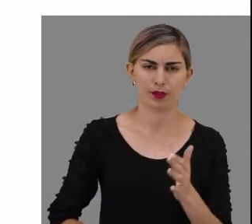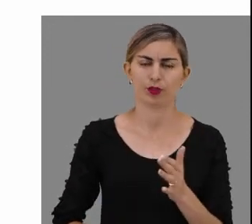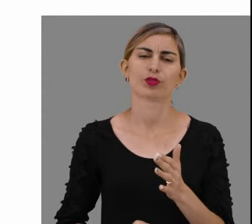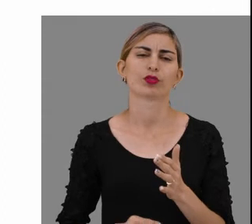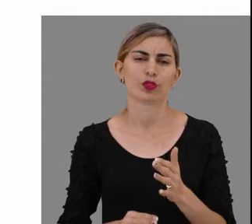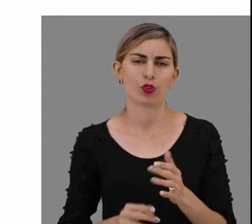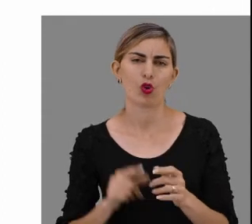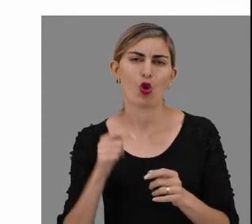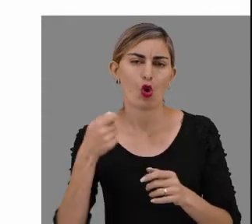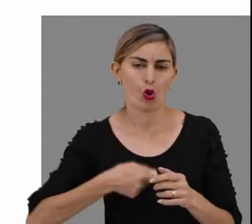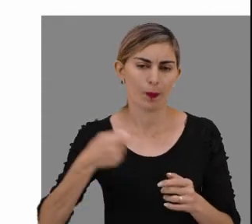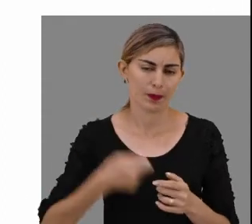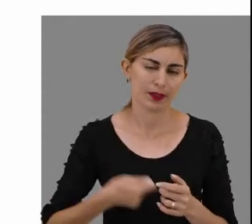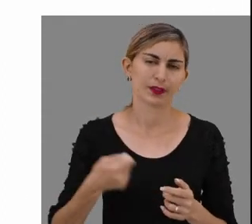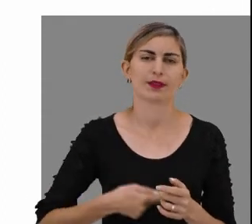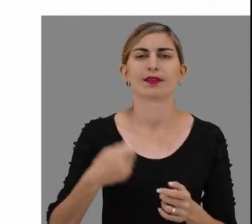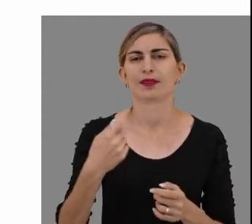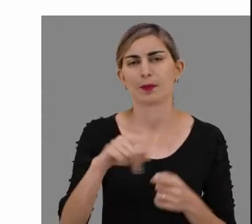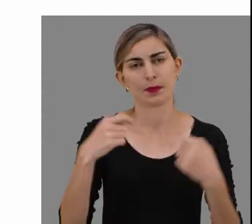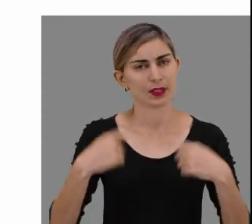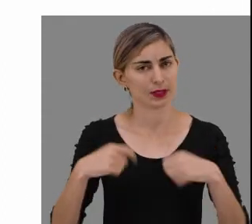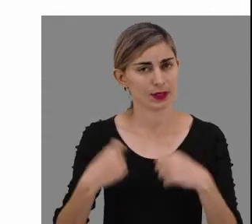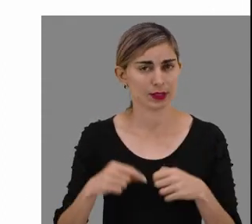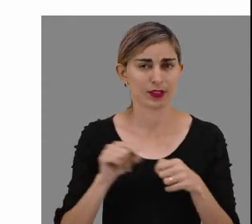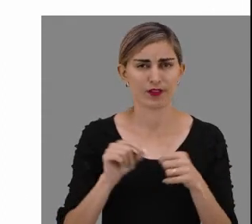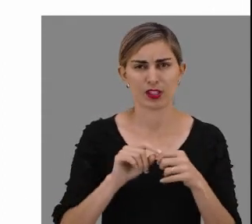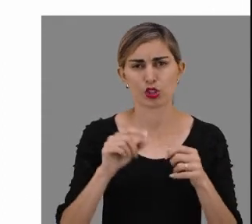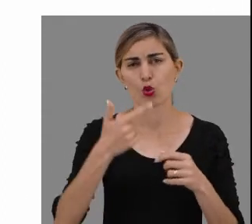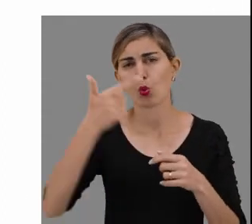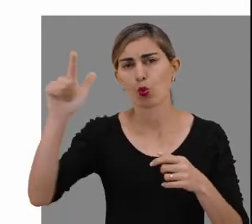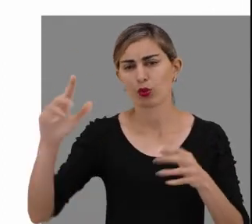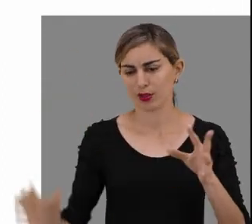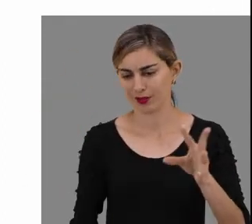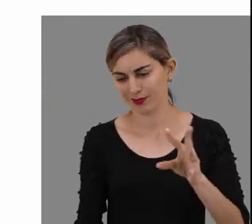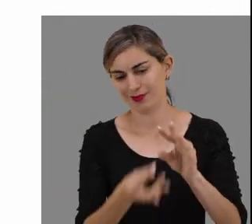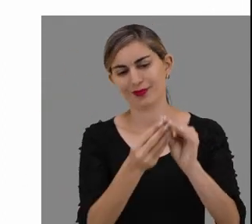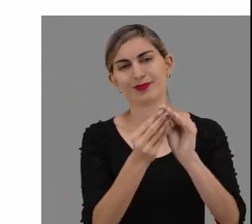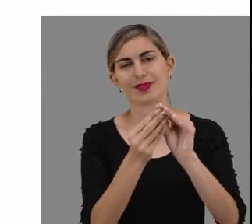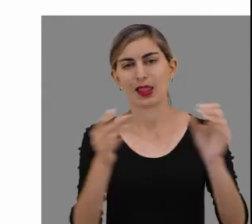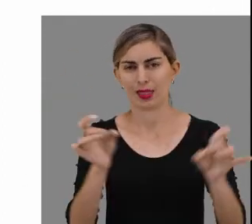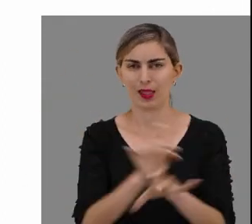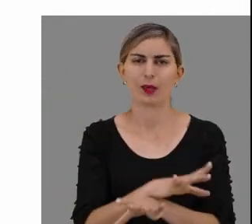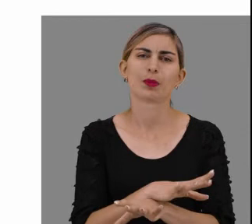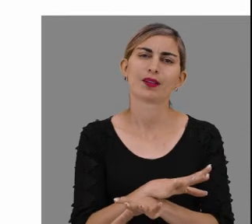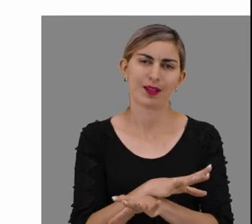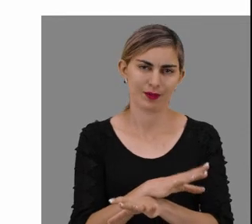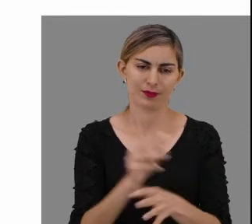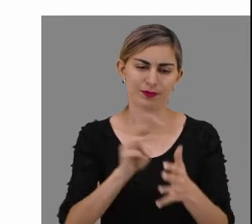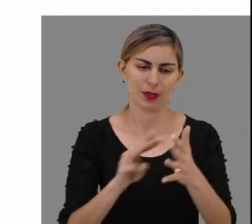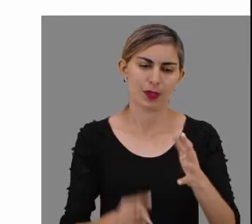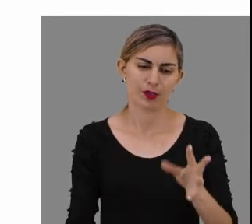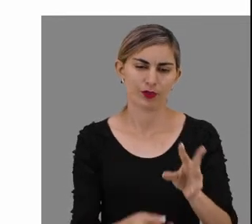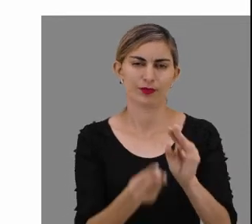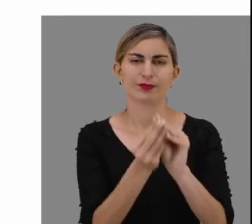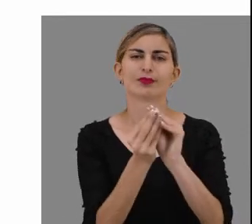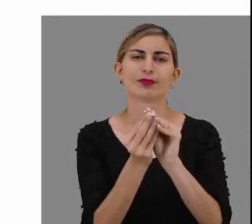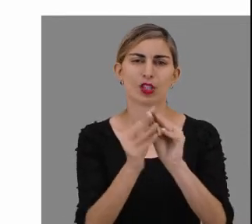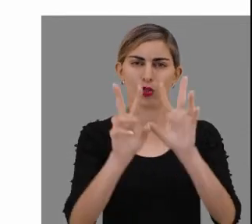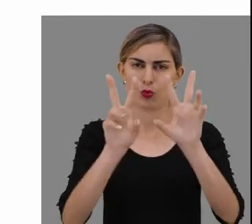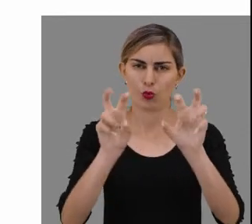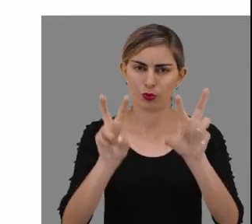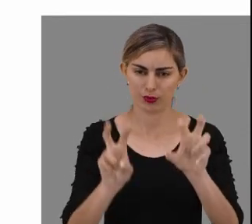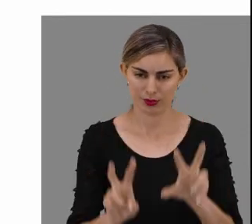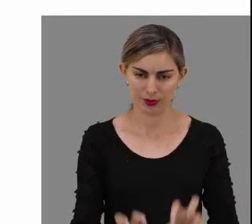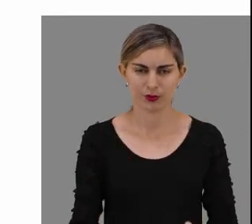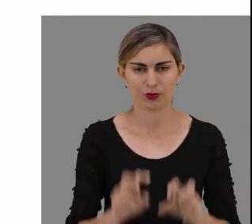método abstrato que obrigatoriamente precisa que uma subclasse implemente esse método e se responsabilize